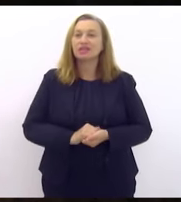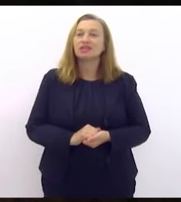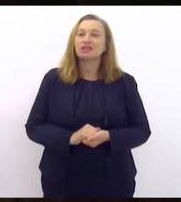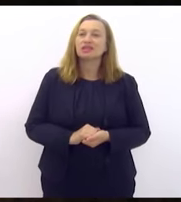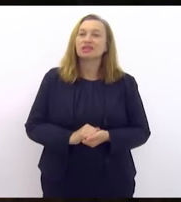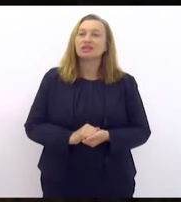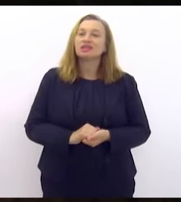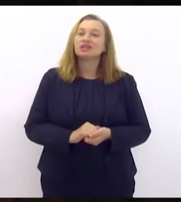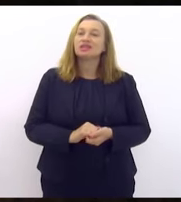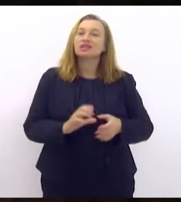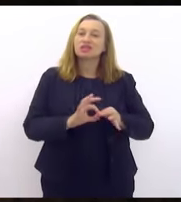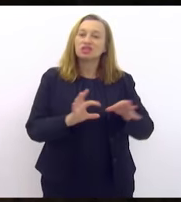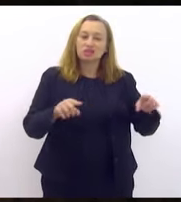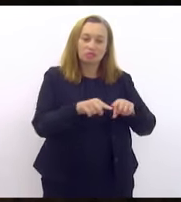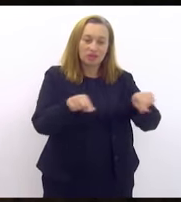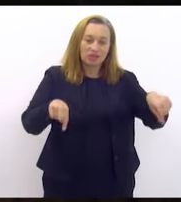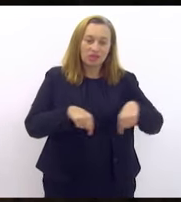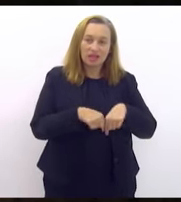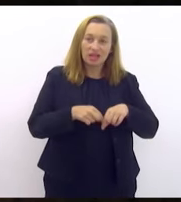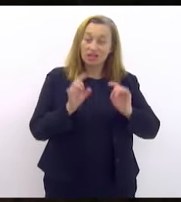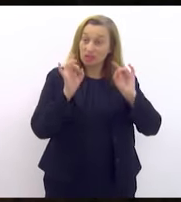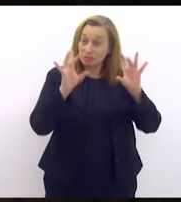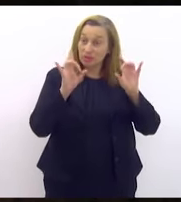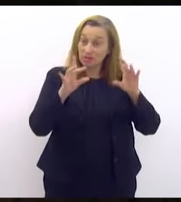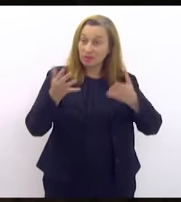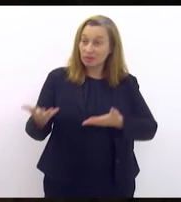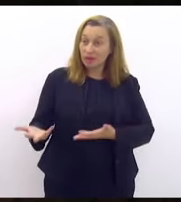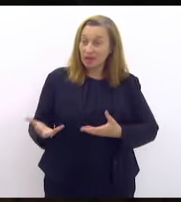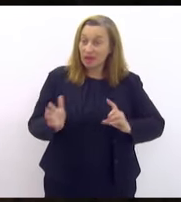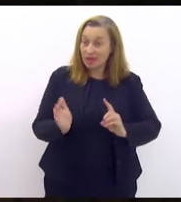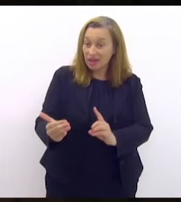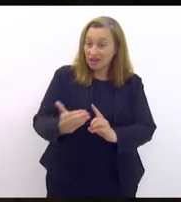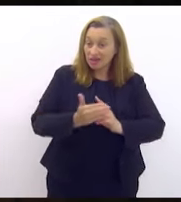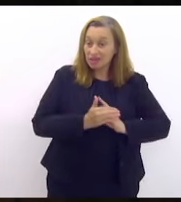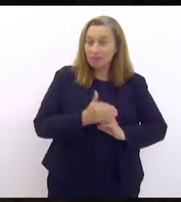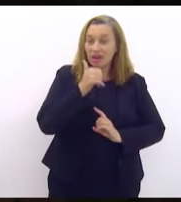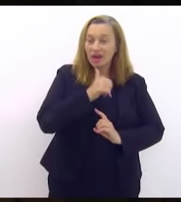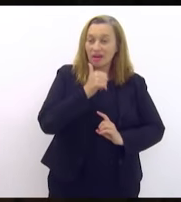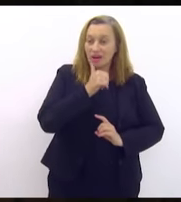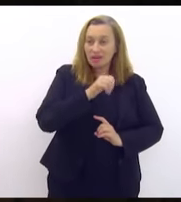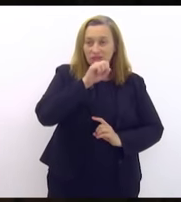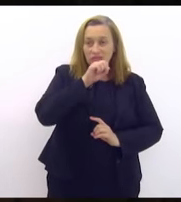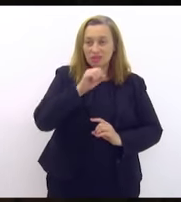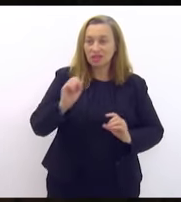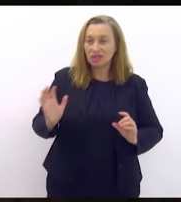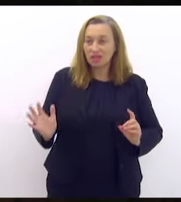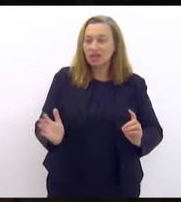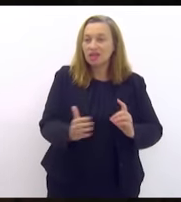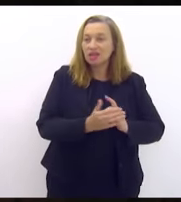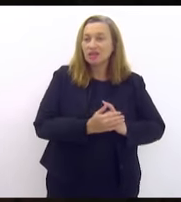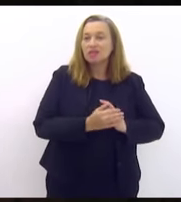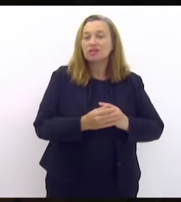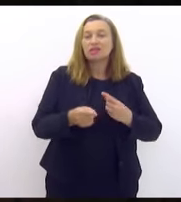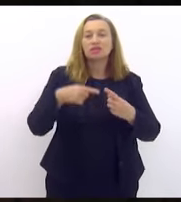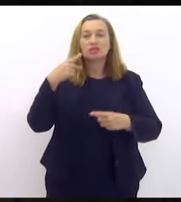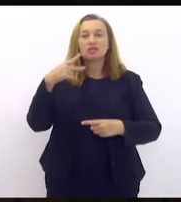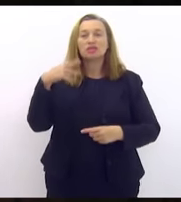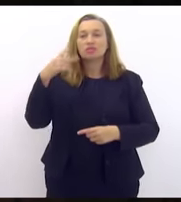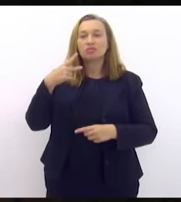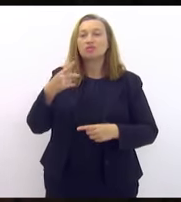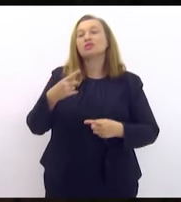Nós abrimos uma sala especializada para receber as mães que querem estar inclusas na política, participando das discussões e ter um